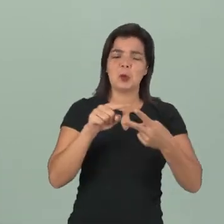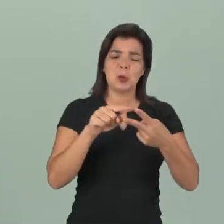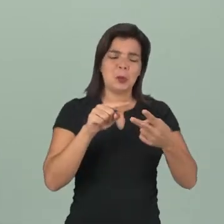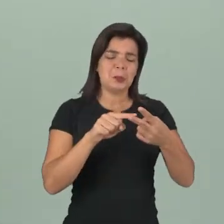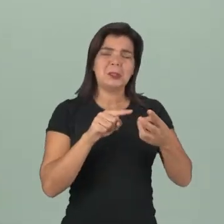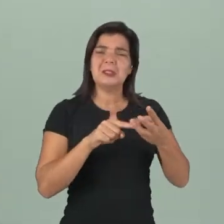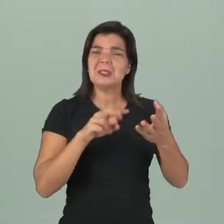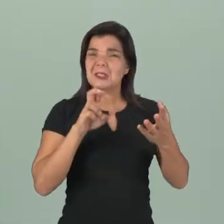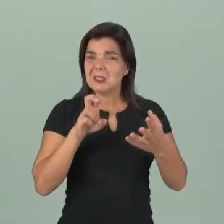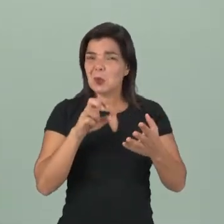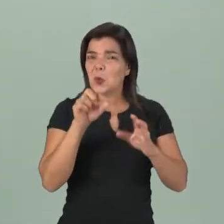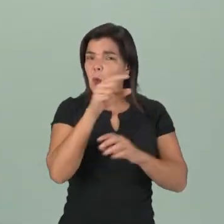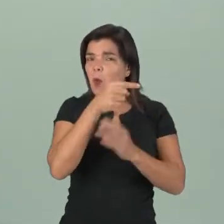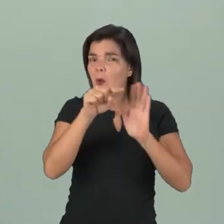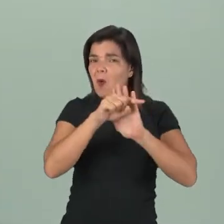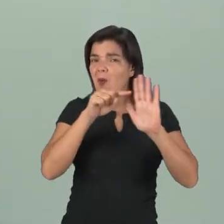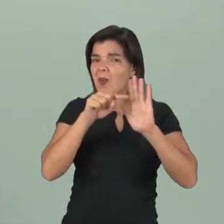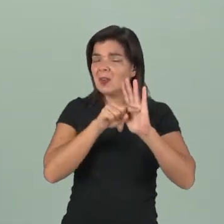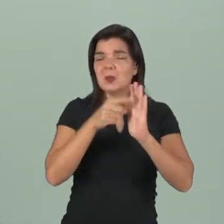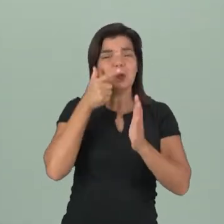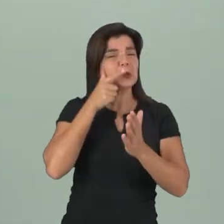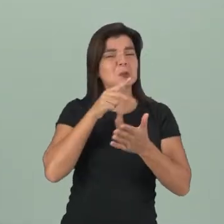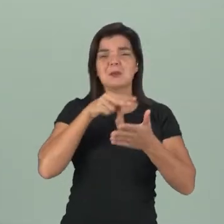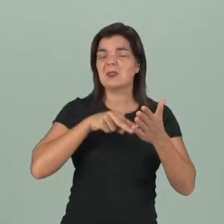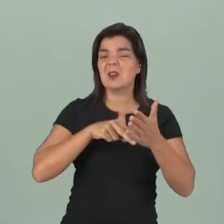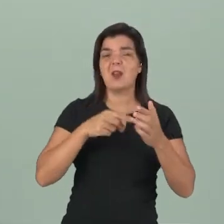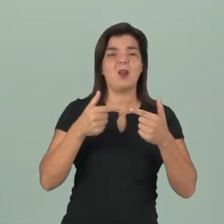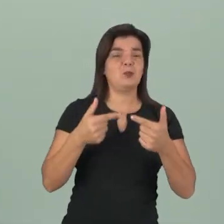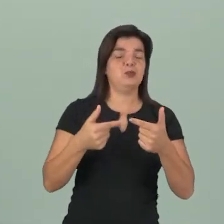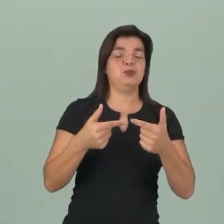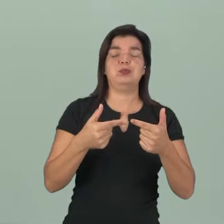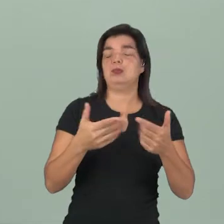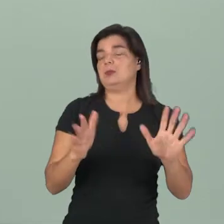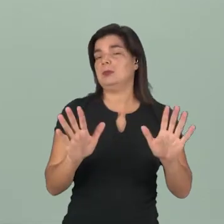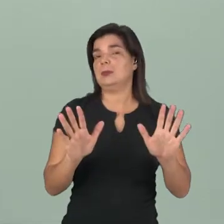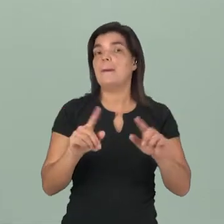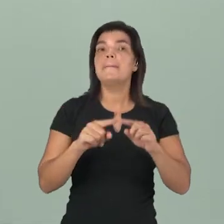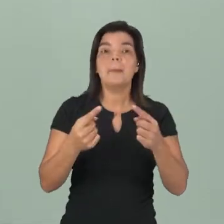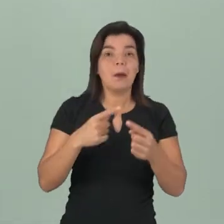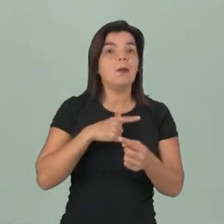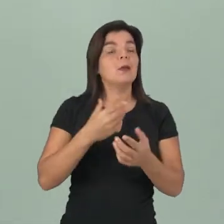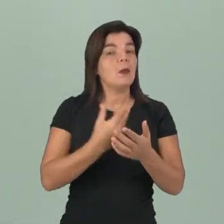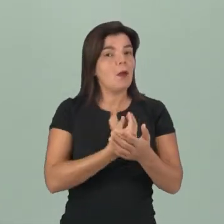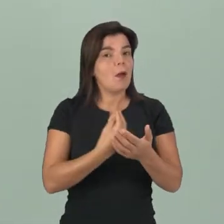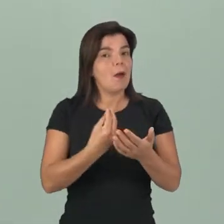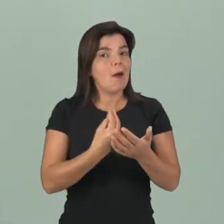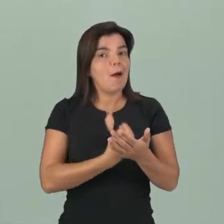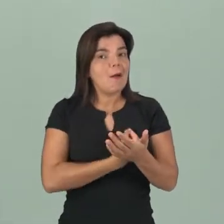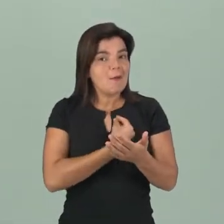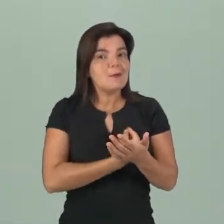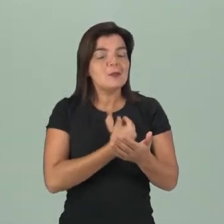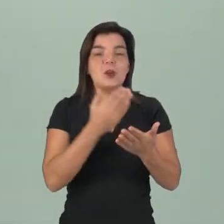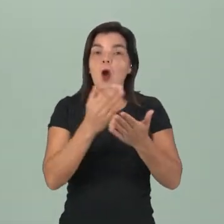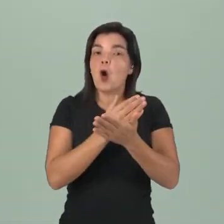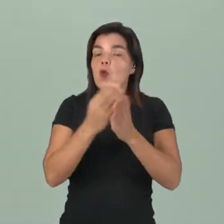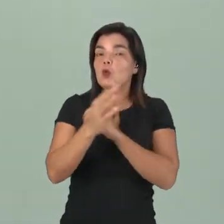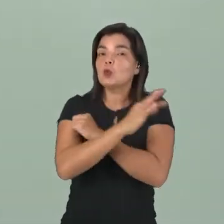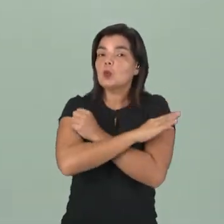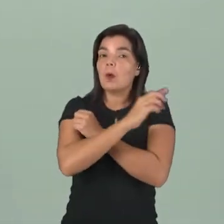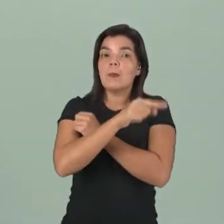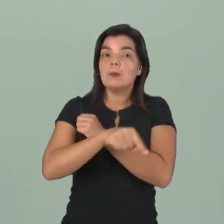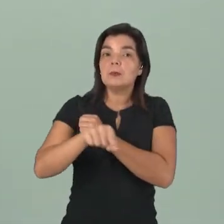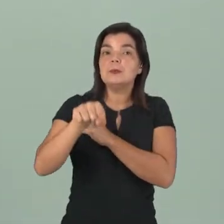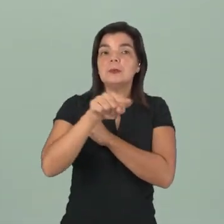já não consigo nem ler, né? Eu já acho chato, já tenho fadiga dali. Então, existem algumas técnicas, galerinha, justamente